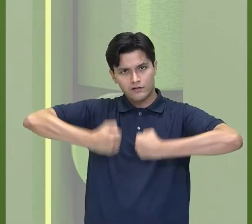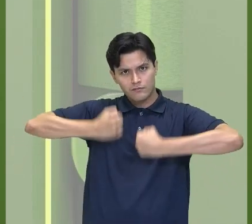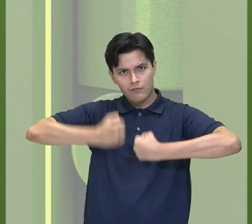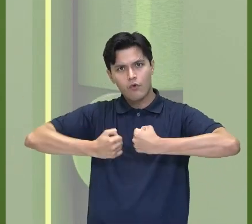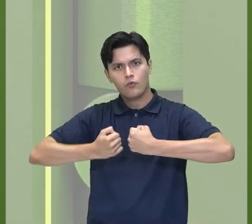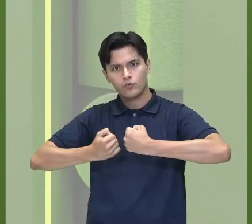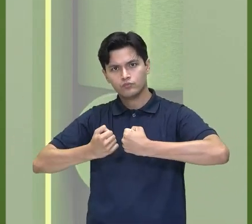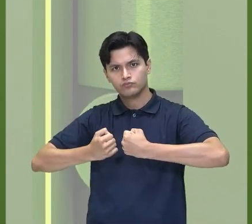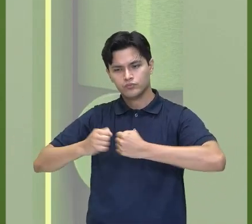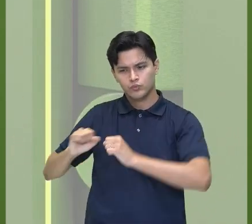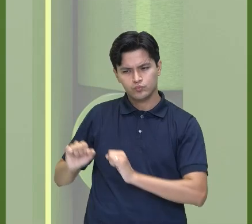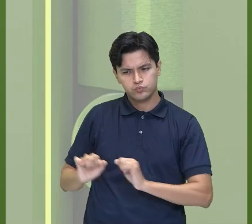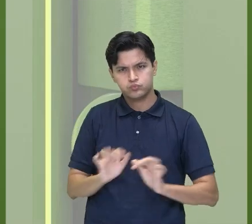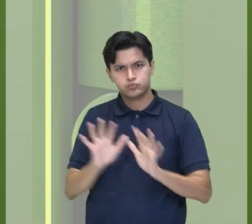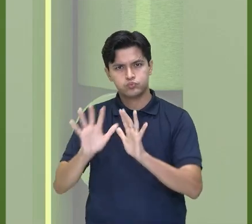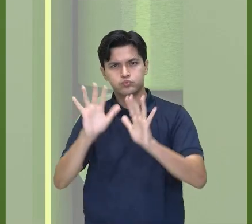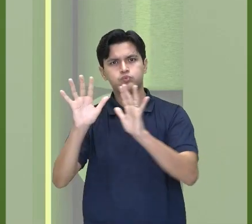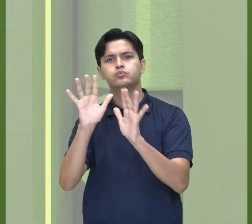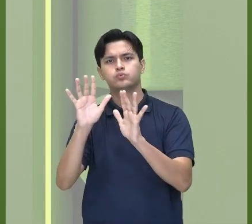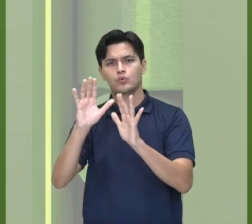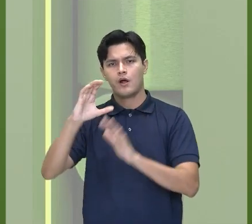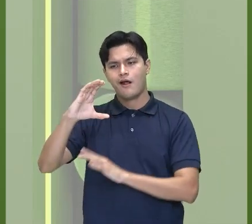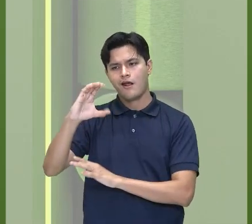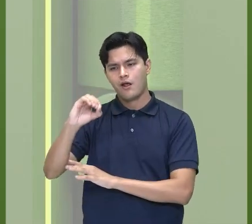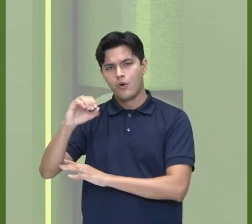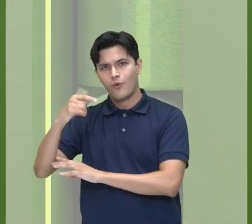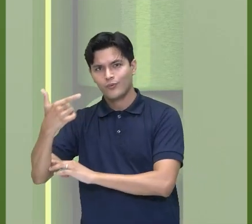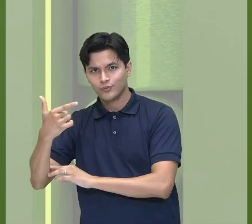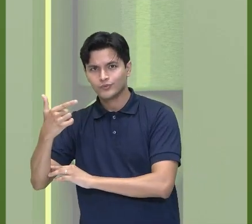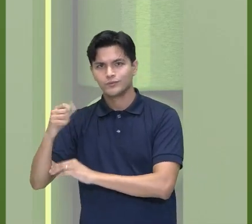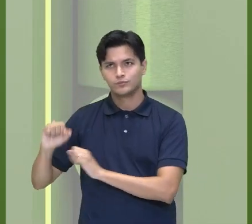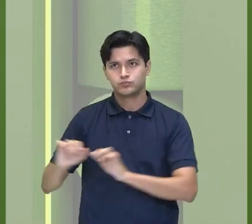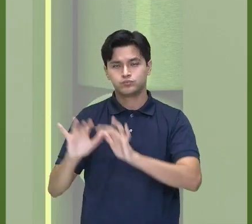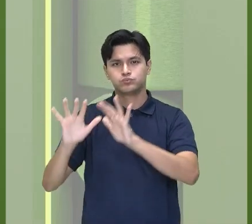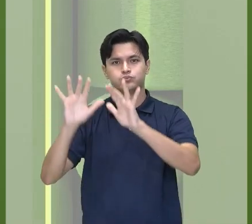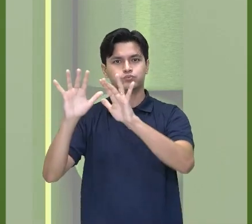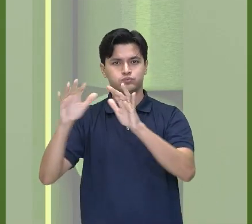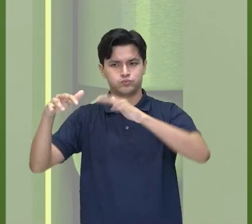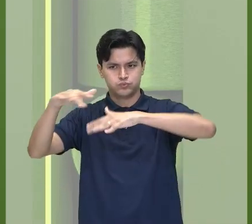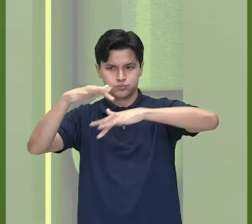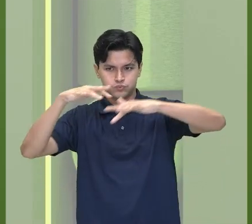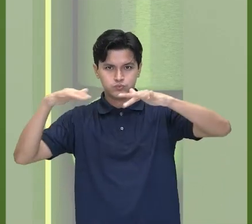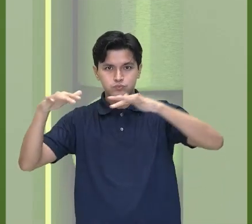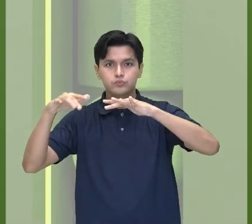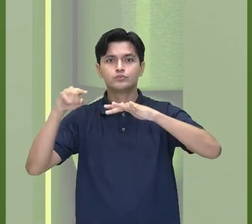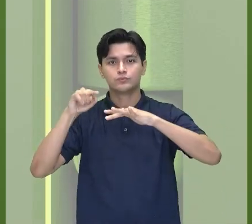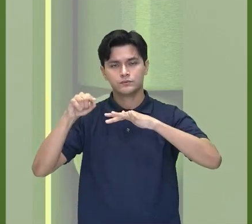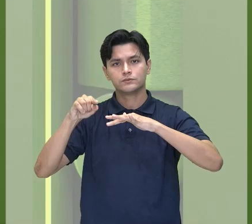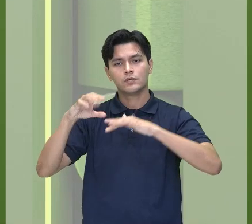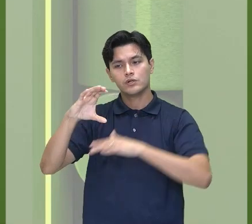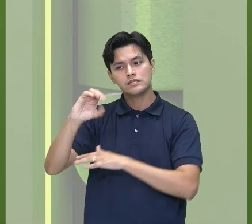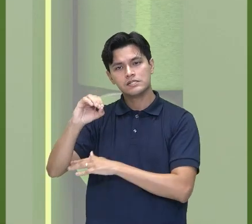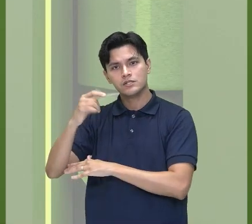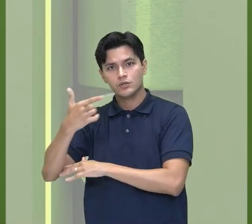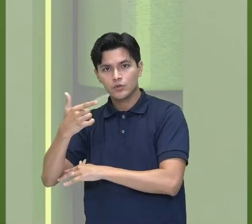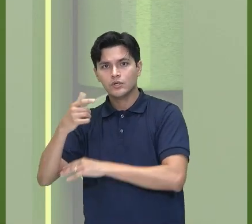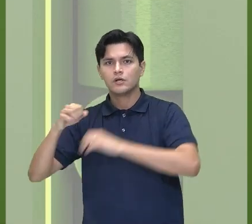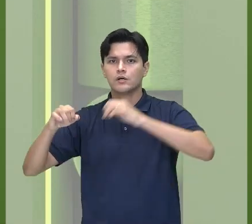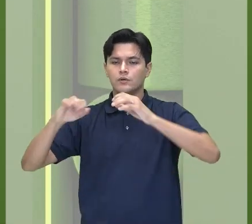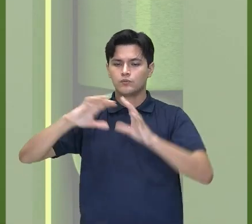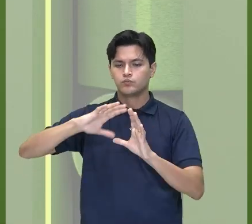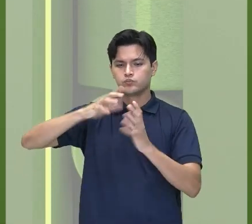e vai gerar gás carbônico como resultado dessa combustão. E esse gás carbônico vai ser liberado para a